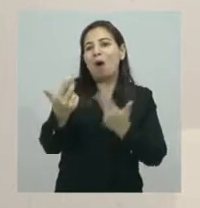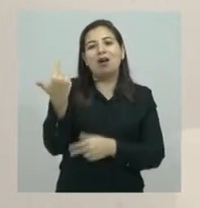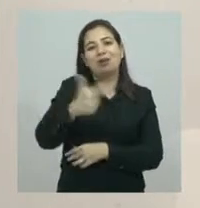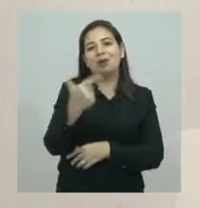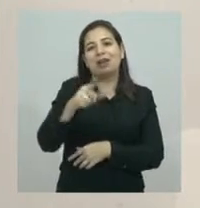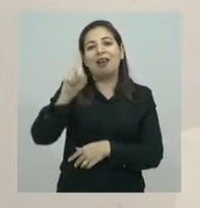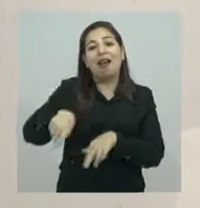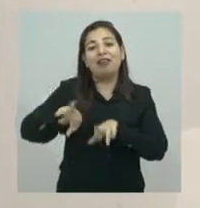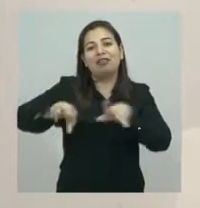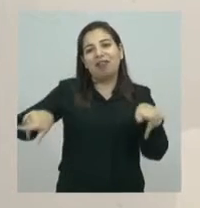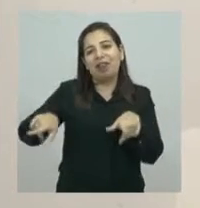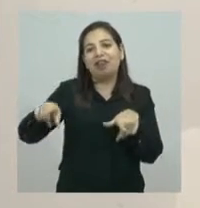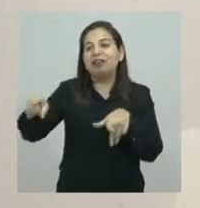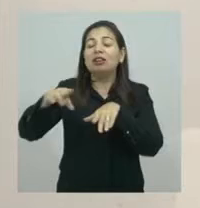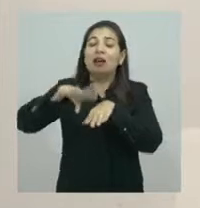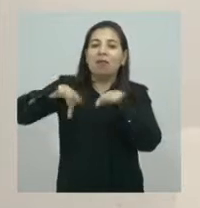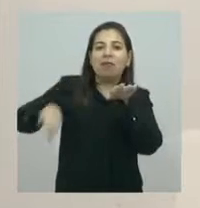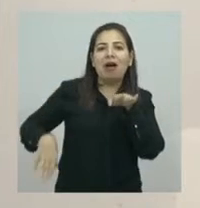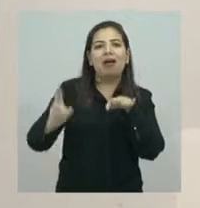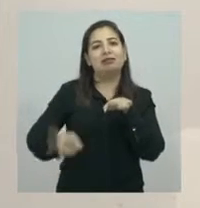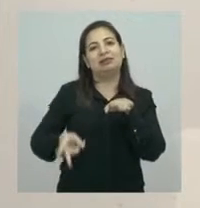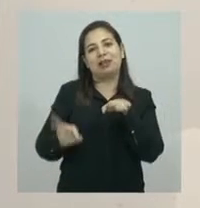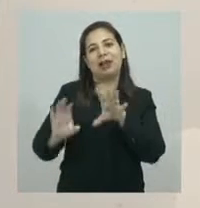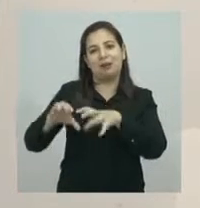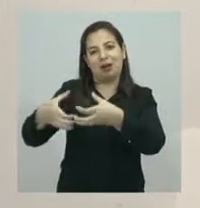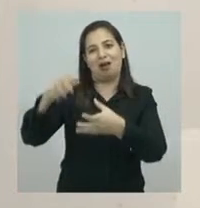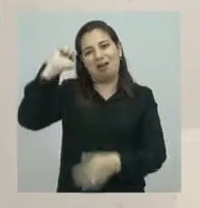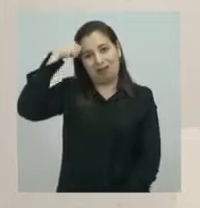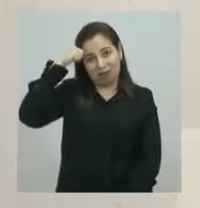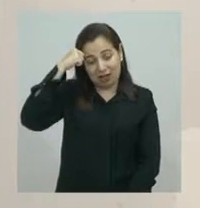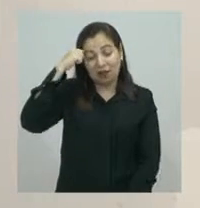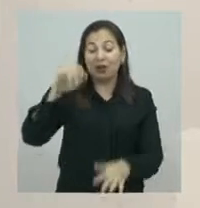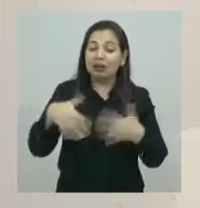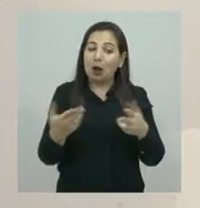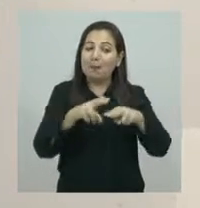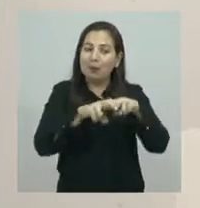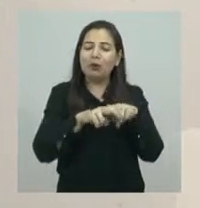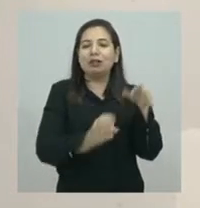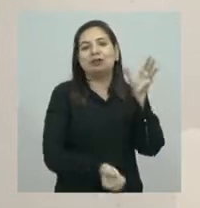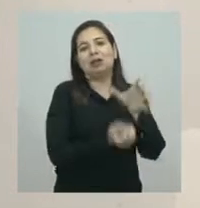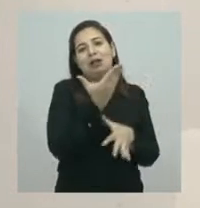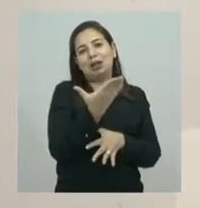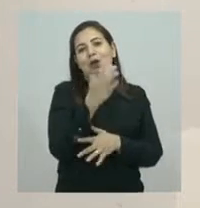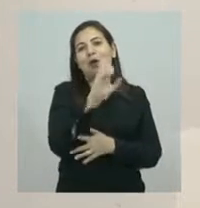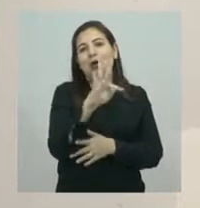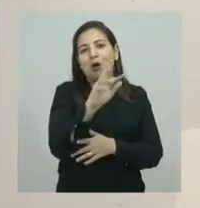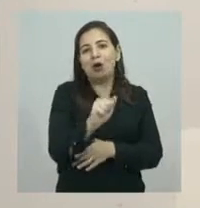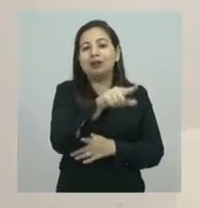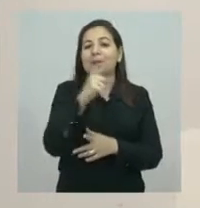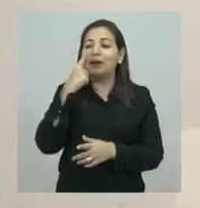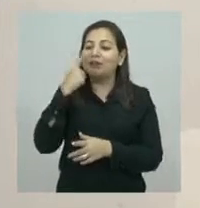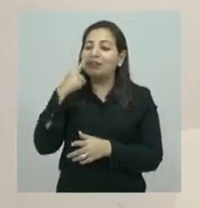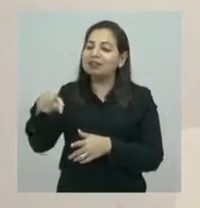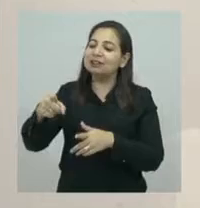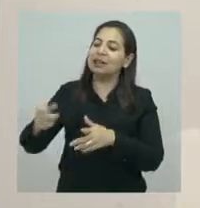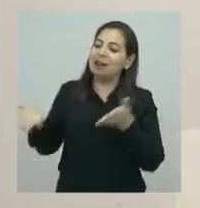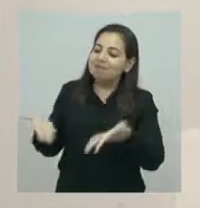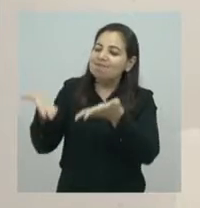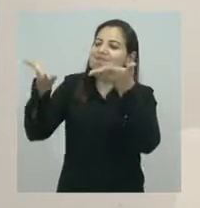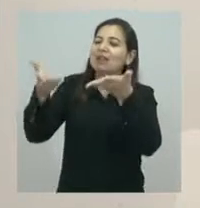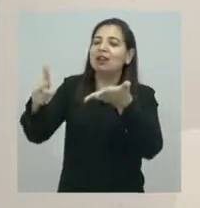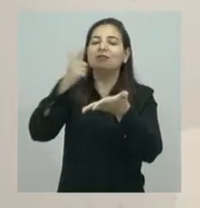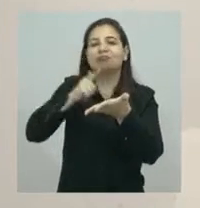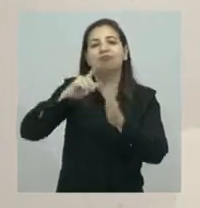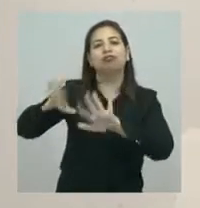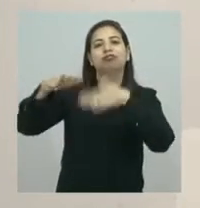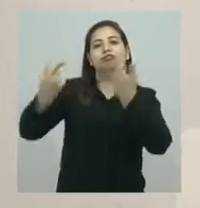debate com relação das cotas, eu fui para um debate, se não me engano, acho que foi na universidade, no campus da universidade, e a discussão estava